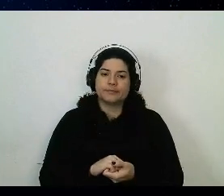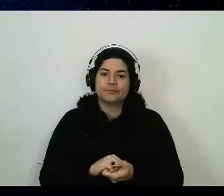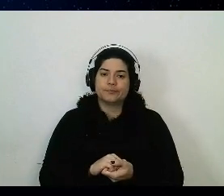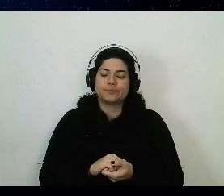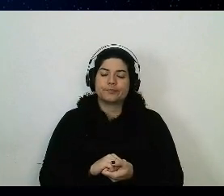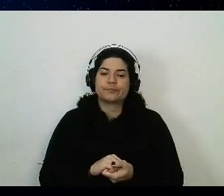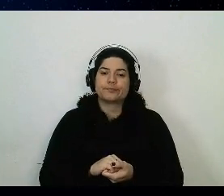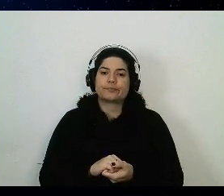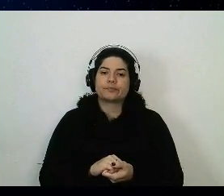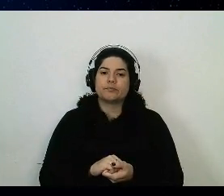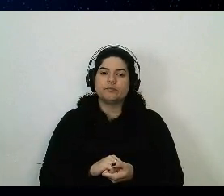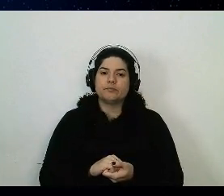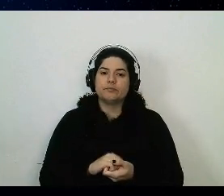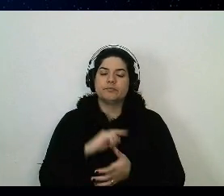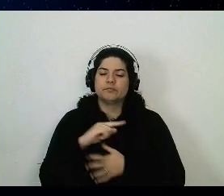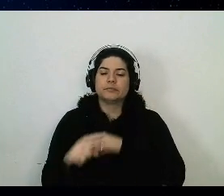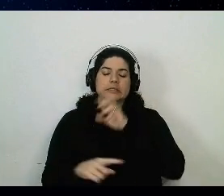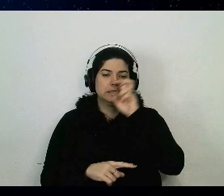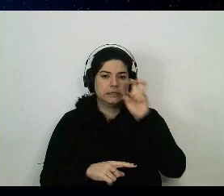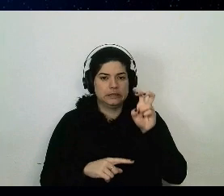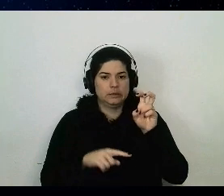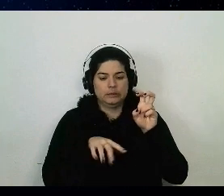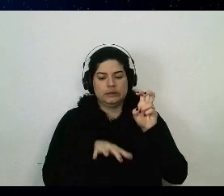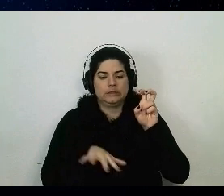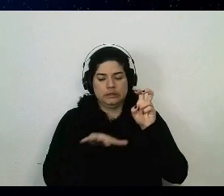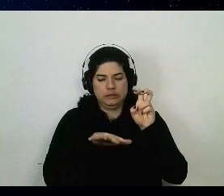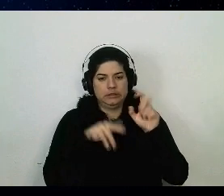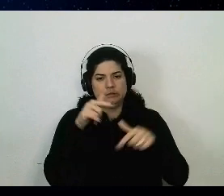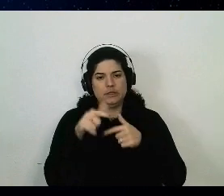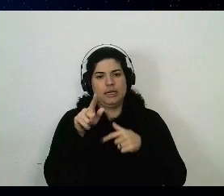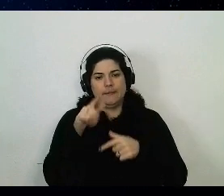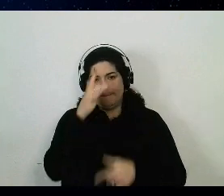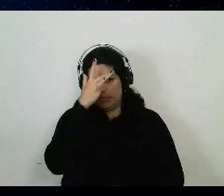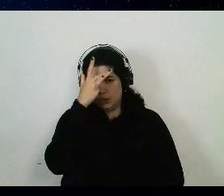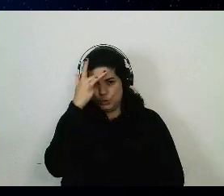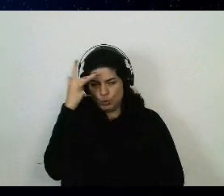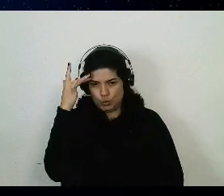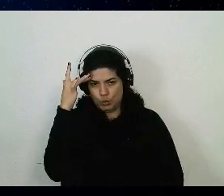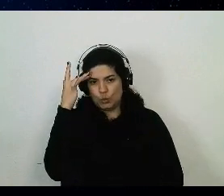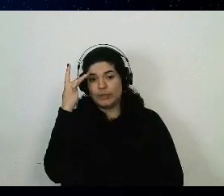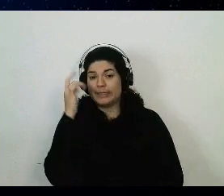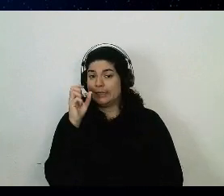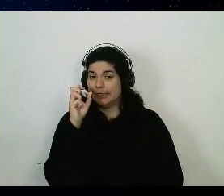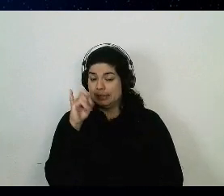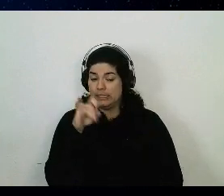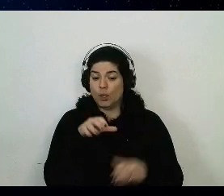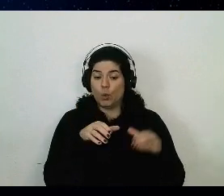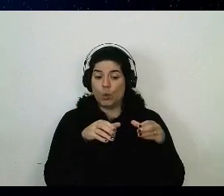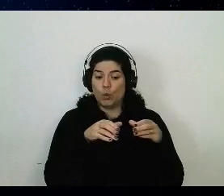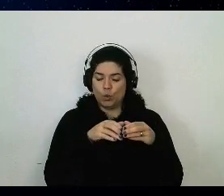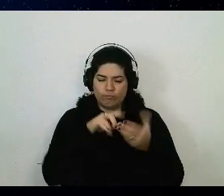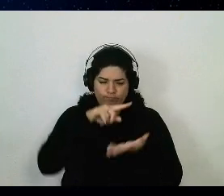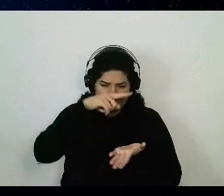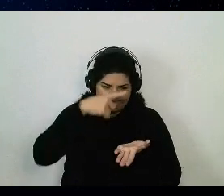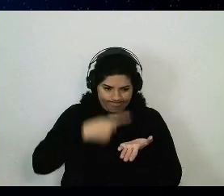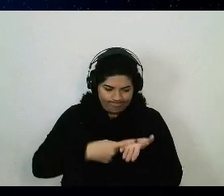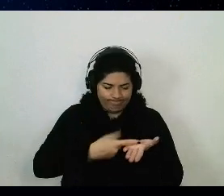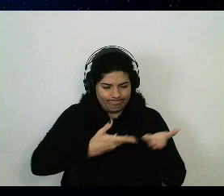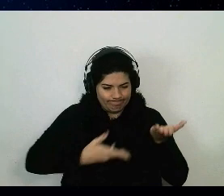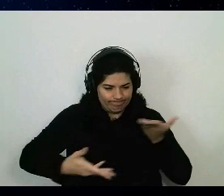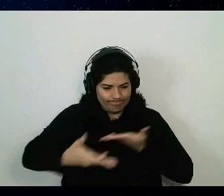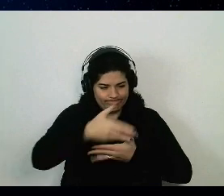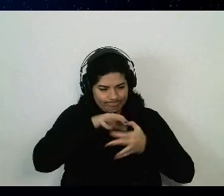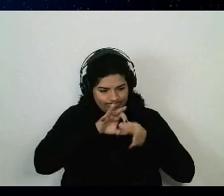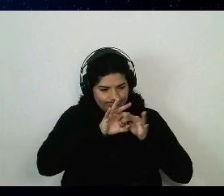5 pilares, é justamente sobre pessoas, se uma equipe comprometida, engajada, ela faz acontecer,